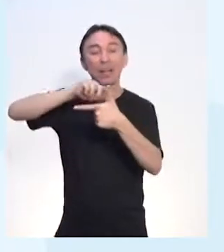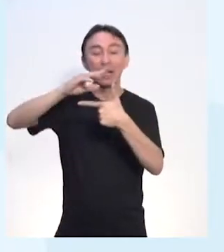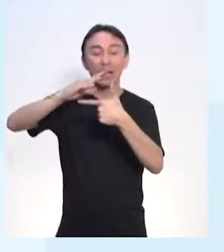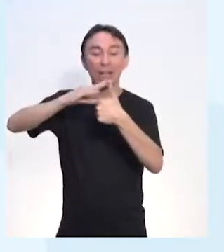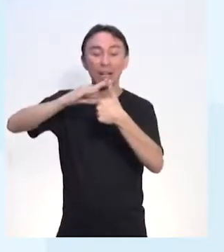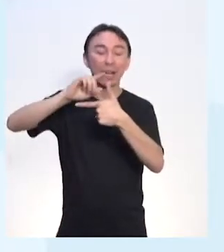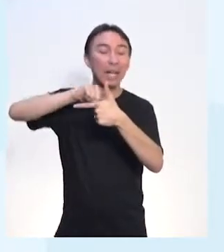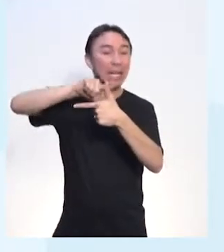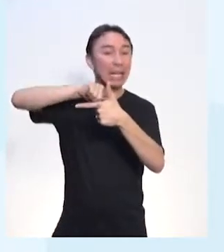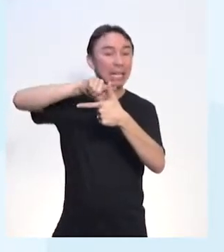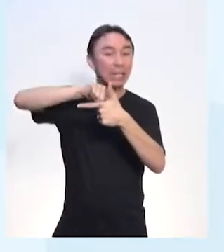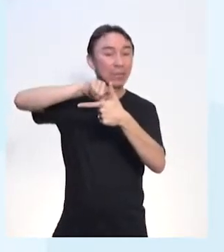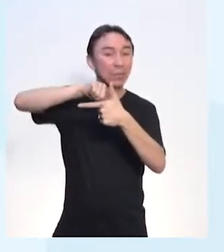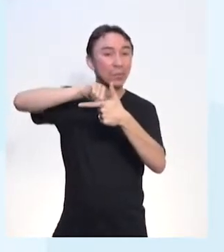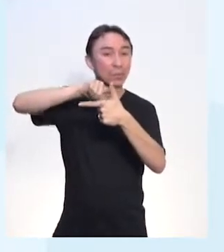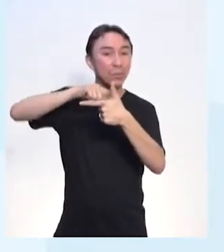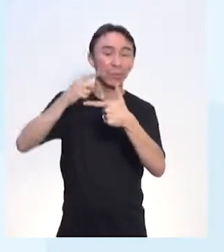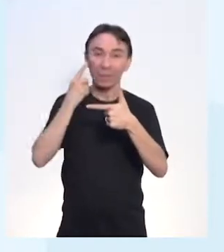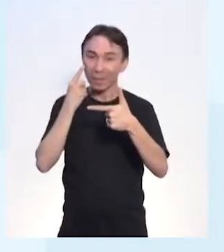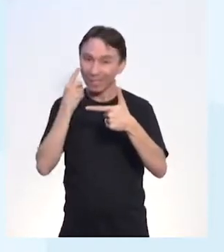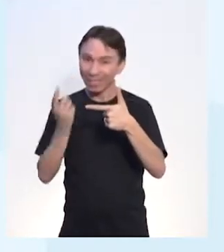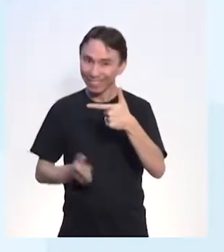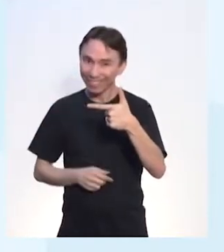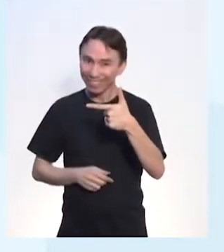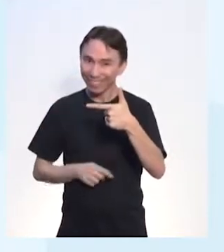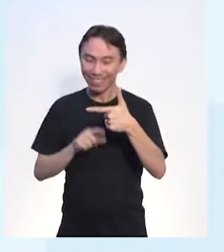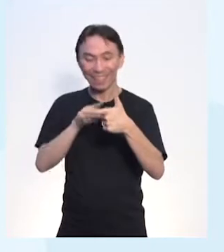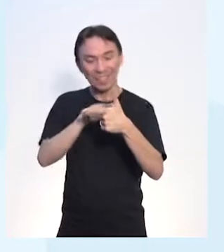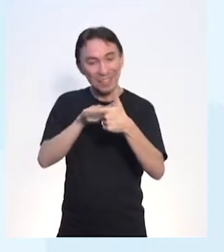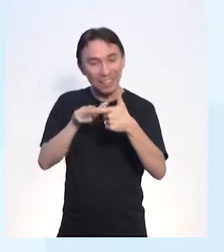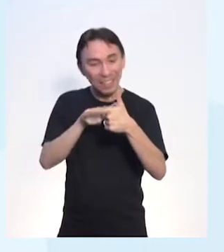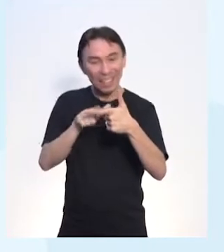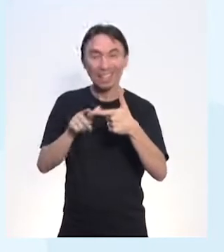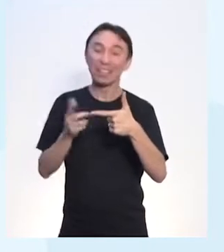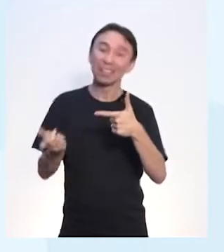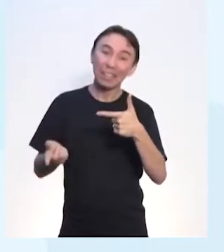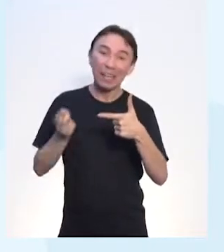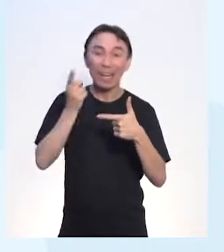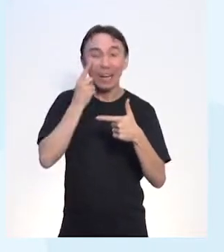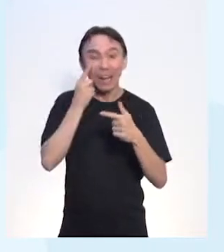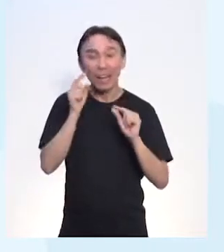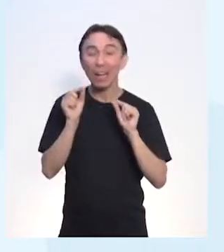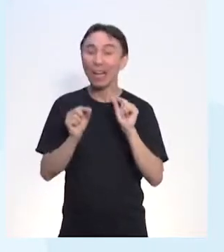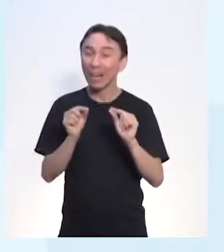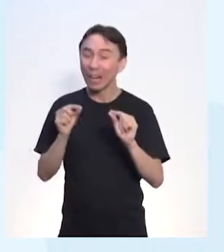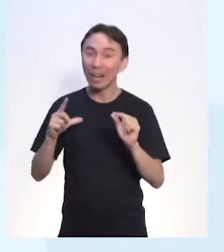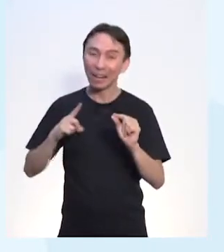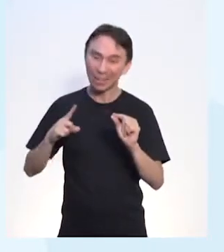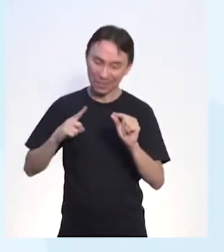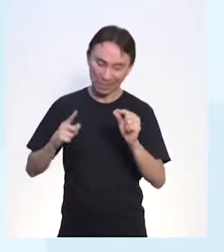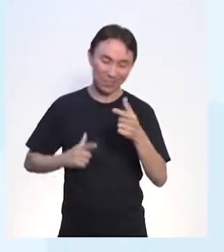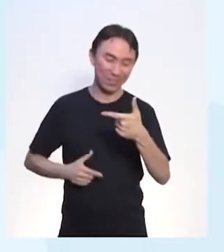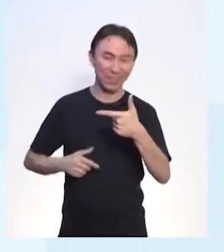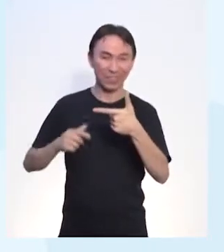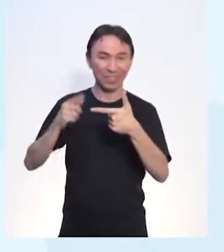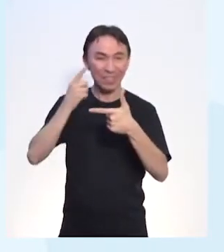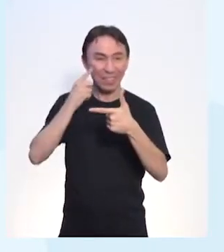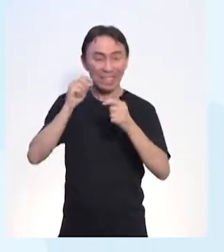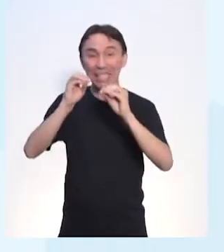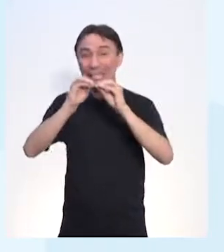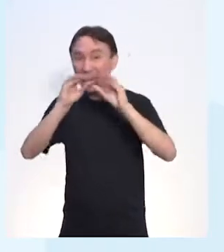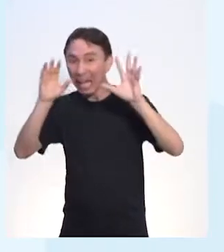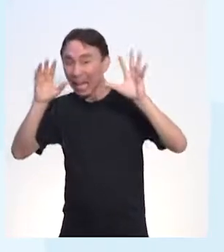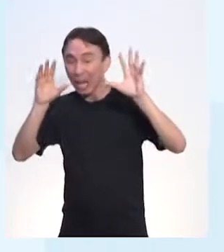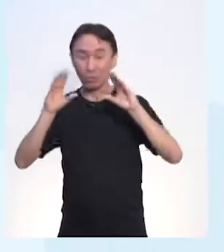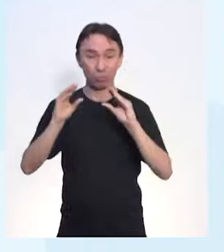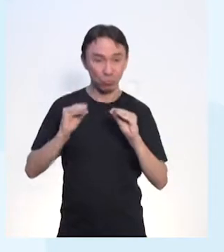cateto maior é a letra M. Então, do triângulo azul claro para o triângulo azul